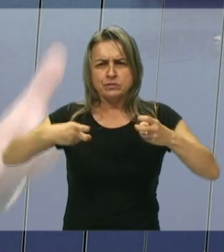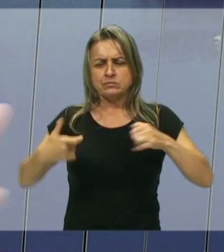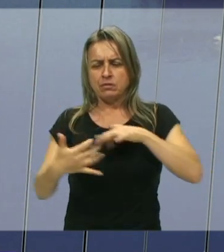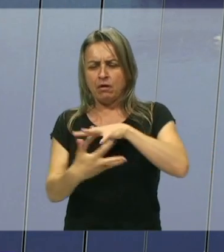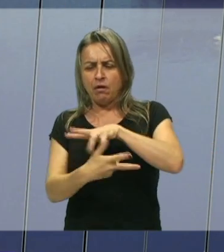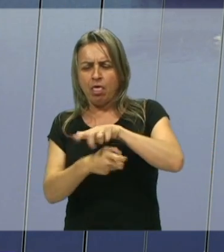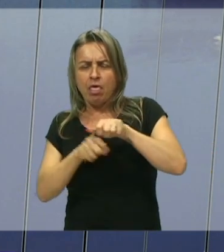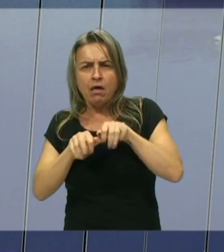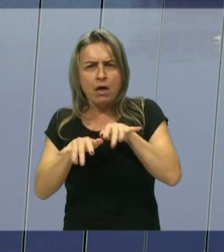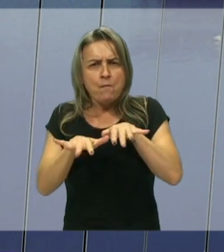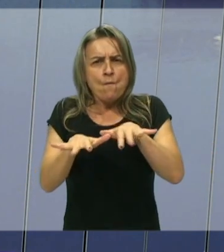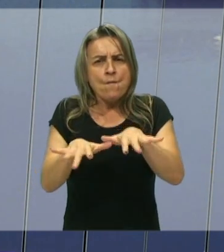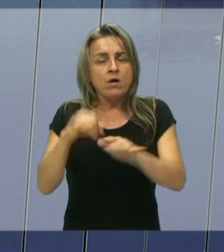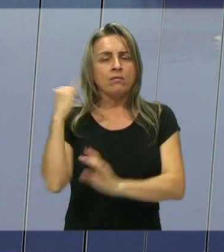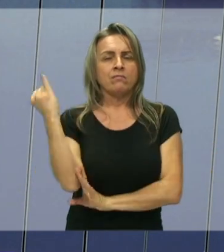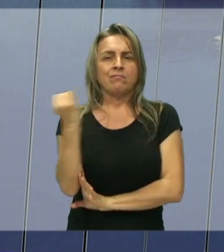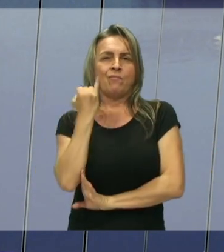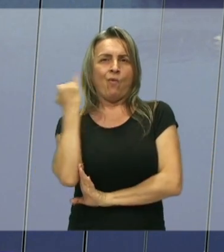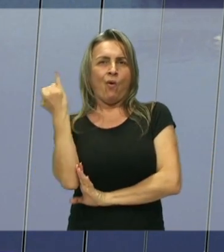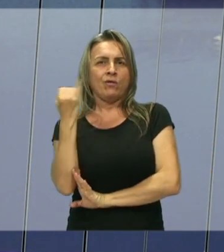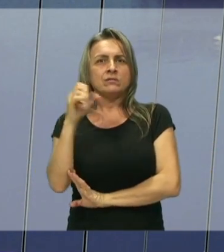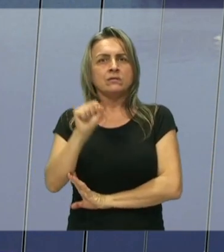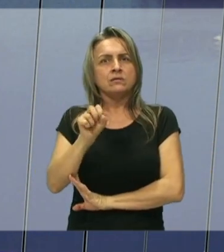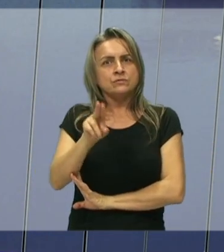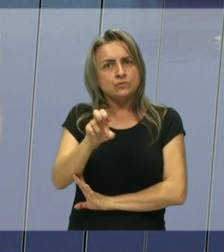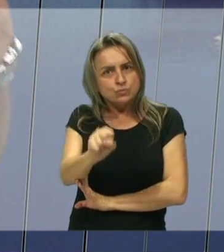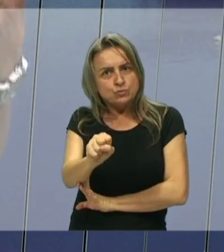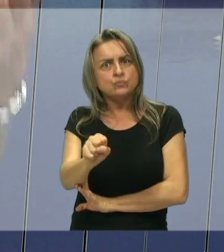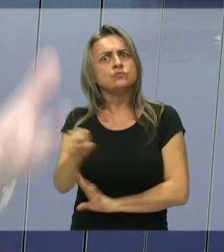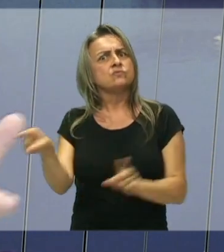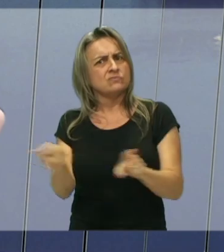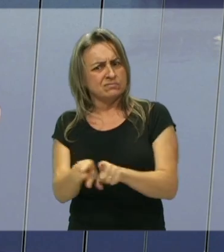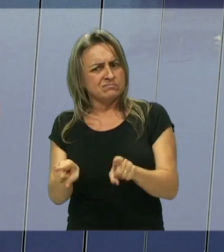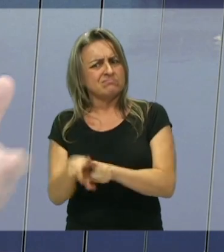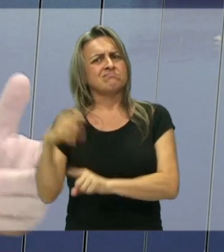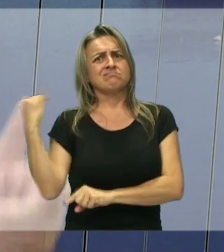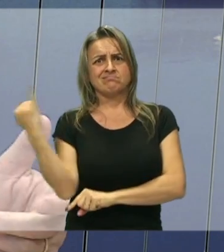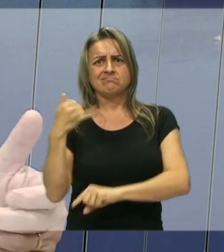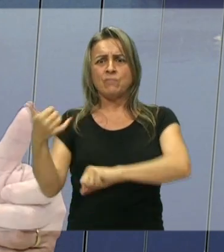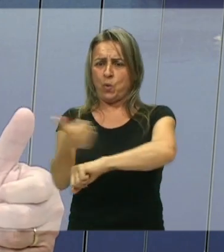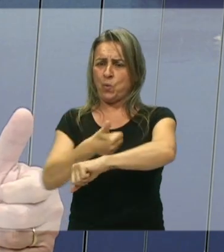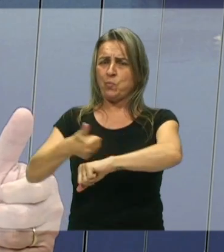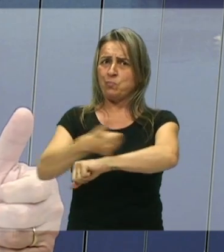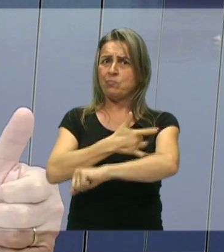a importância do SUS como um todo, como a importância dos profissionais da saúde.